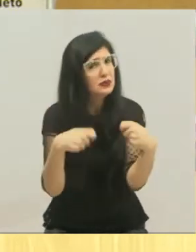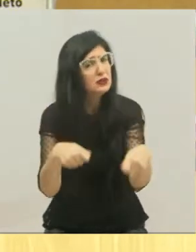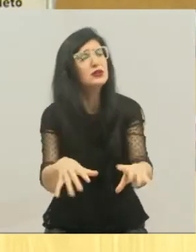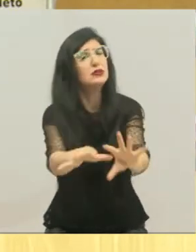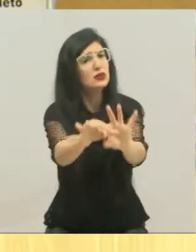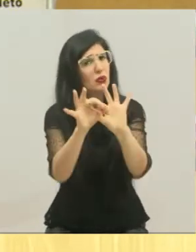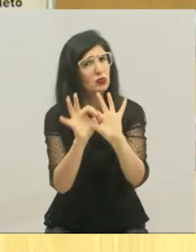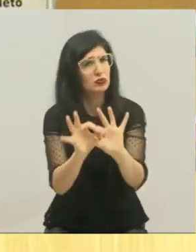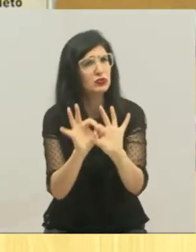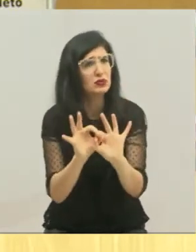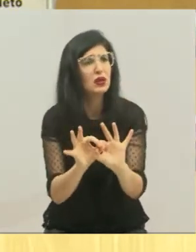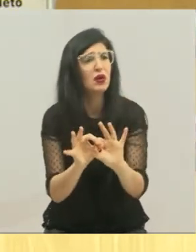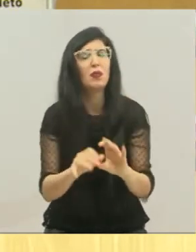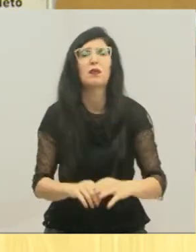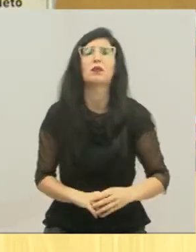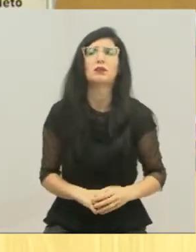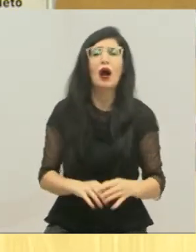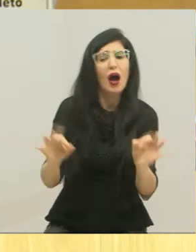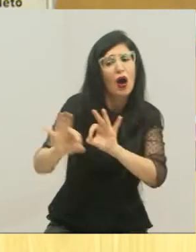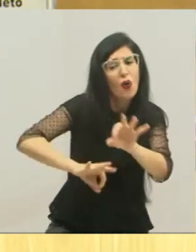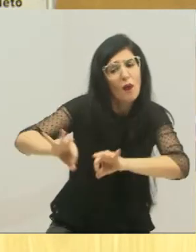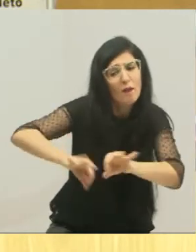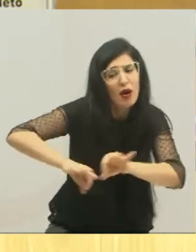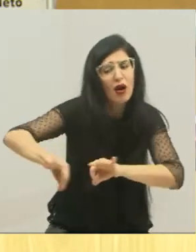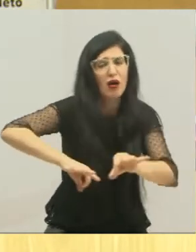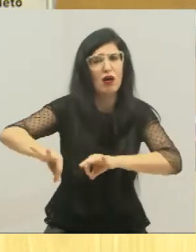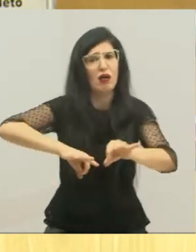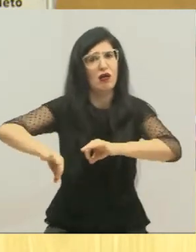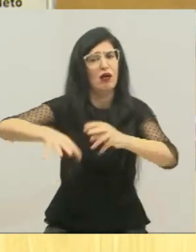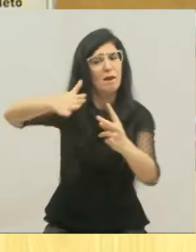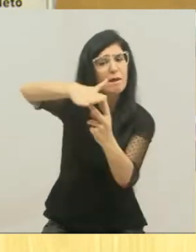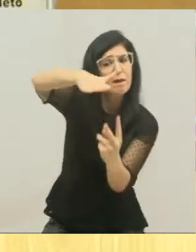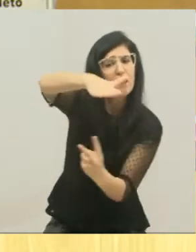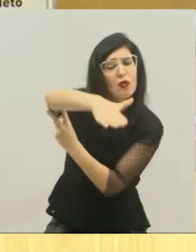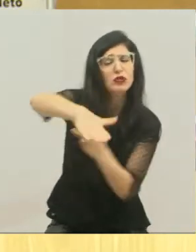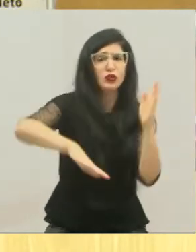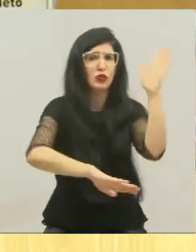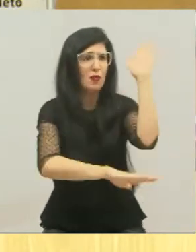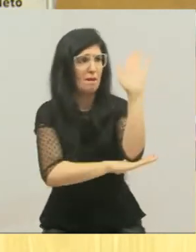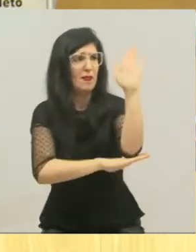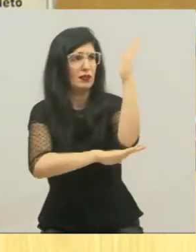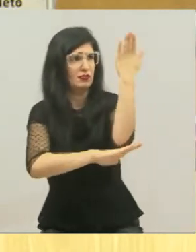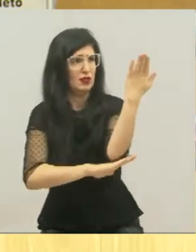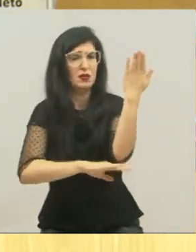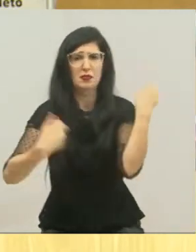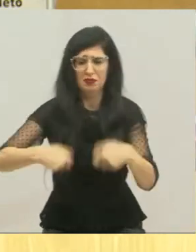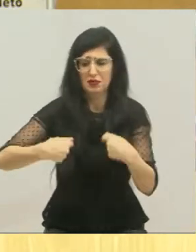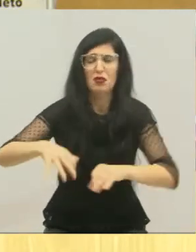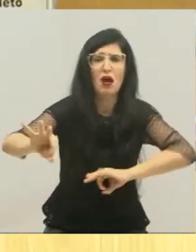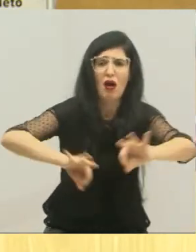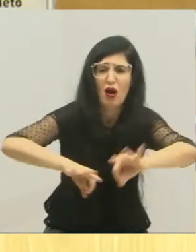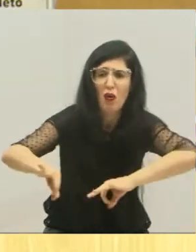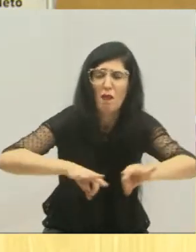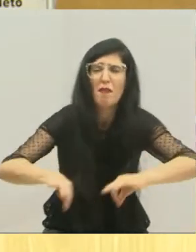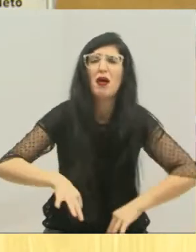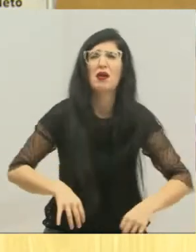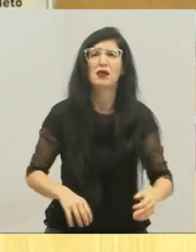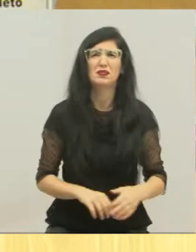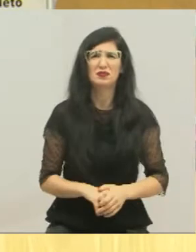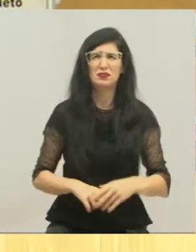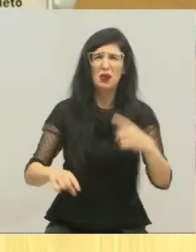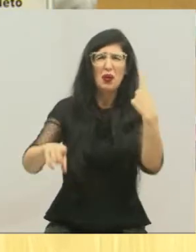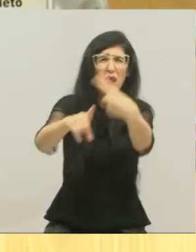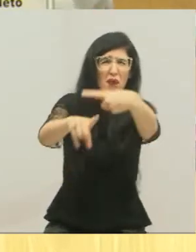da população que tanto utiliza desse trecho da estrada. Considerando as precárias condições em que a ponte se encontra,